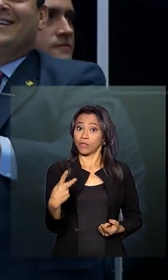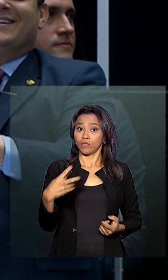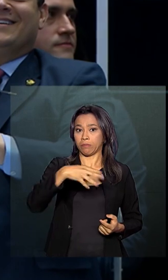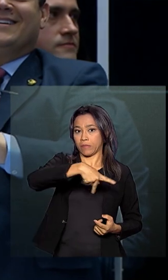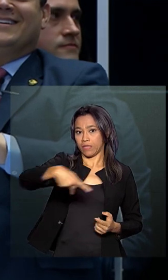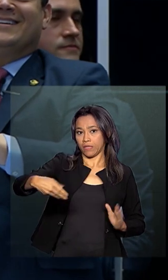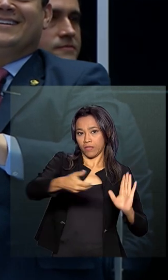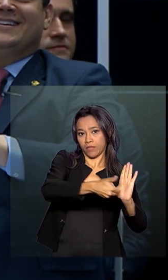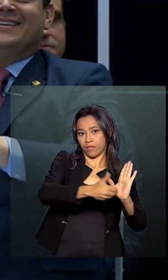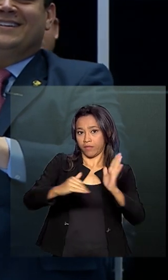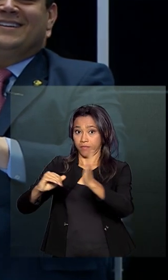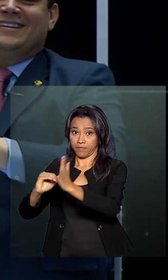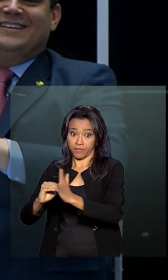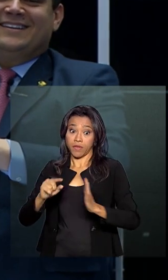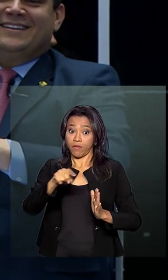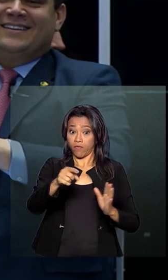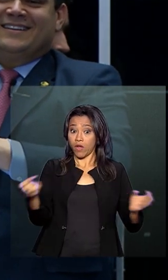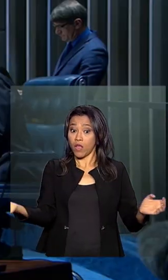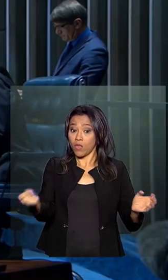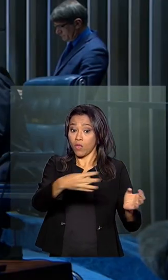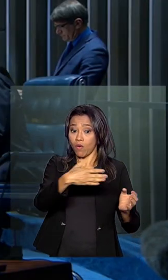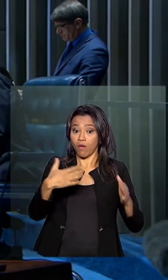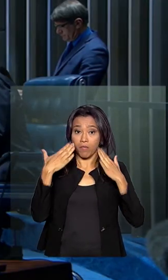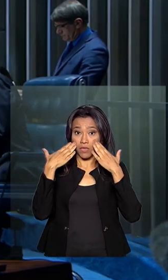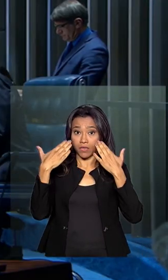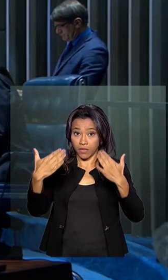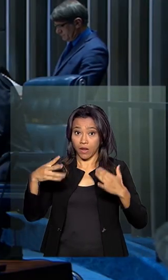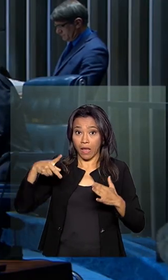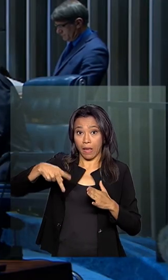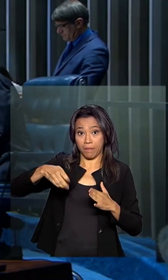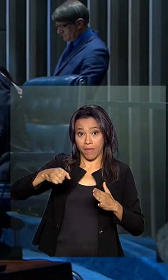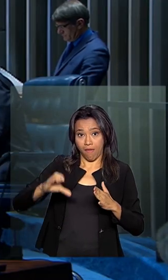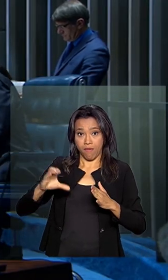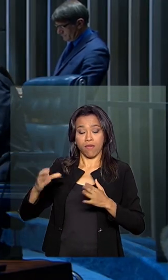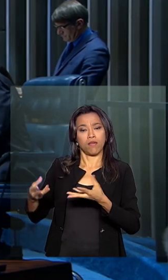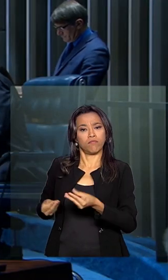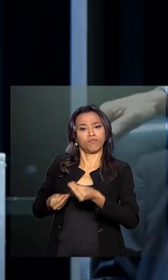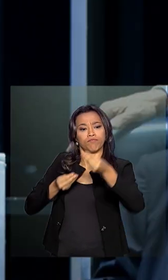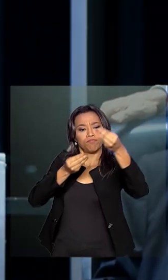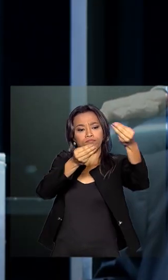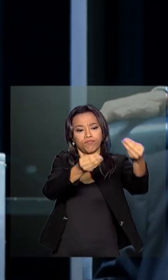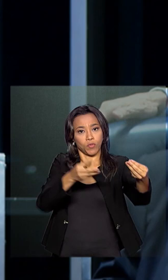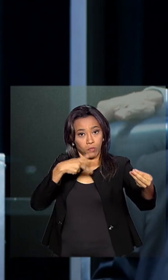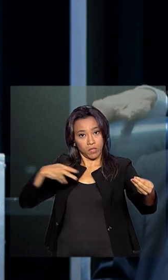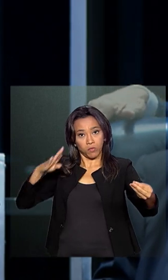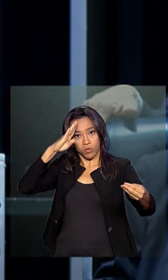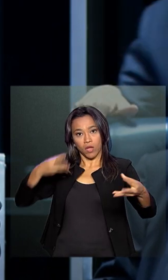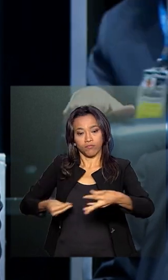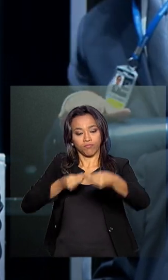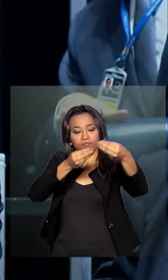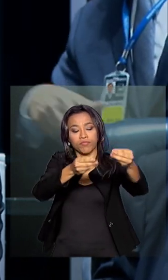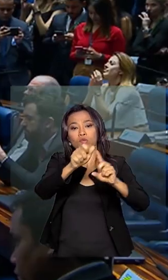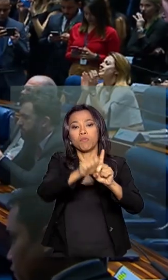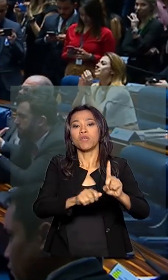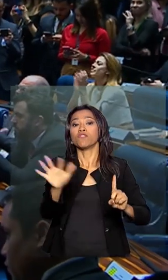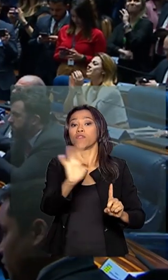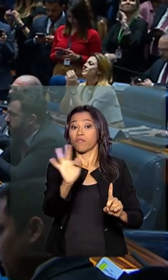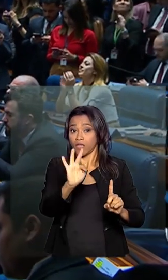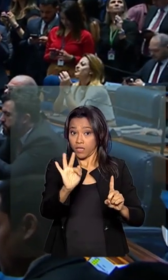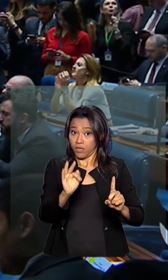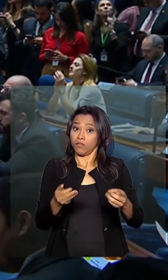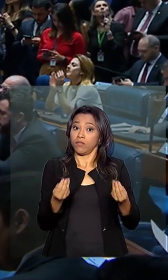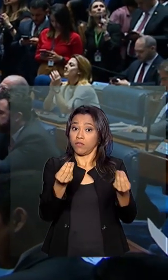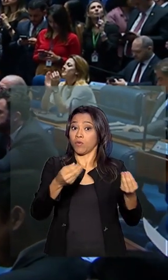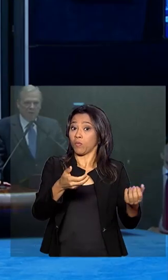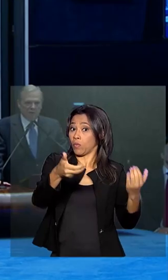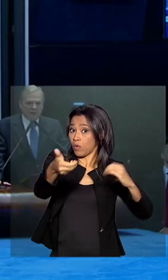A PEC da Nova Previdência foi apresentada pelo presidente Jair Bolsonaro ao Congresso em fevereiro e tramitou durante oito meses.